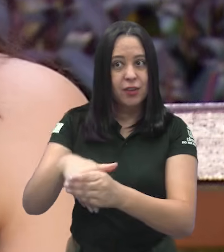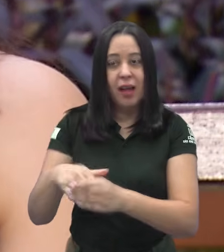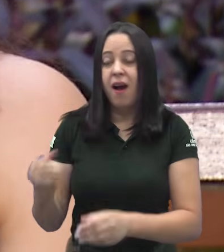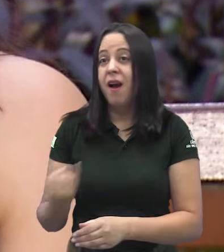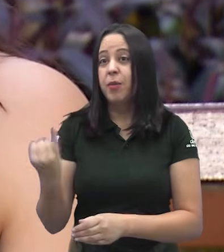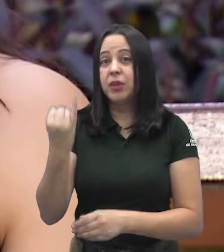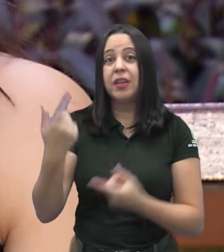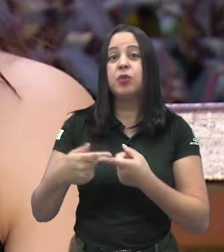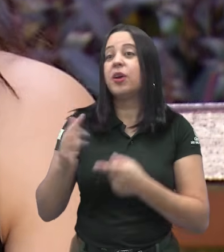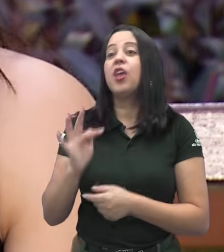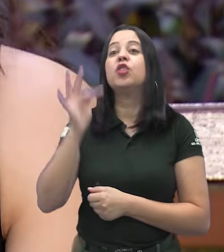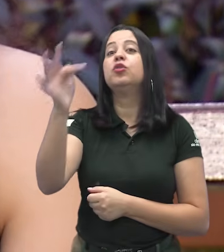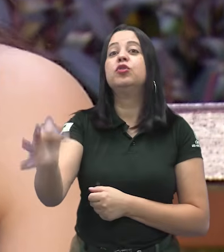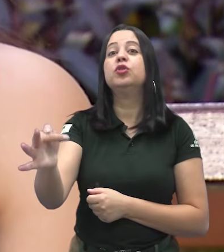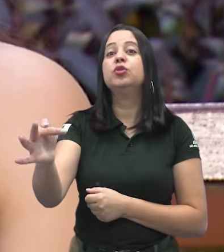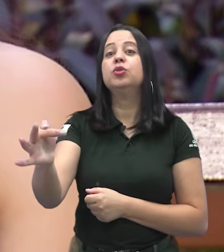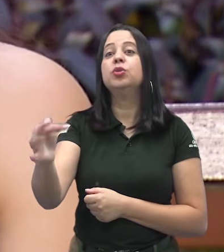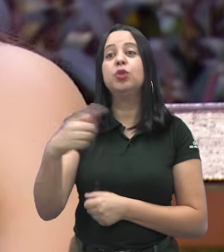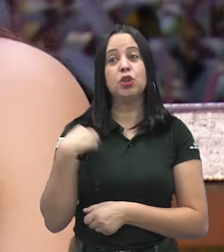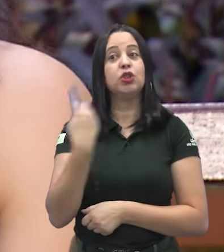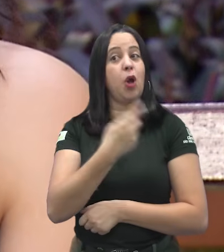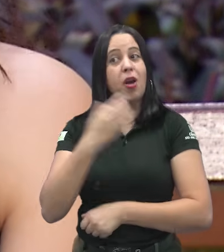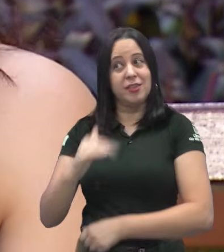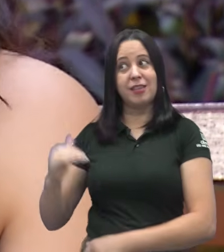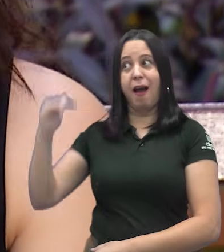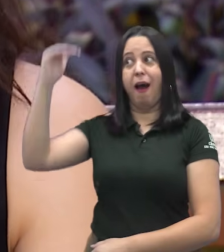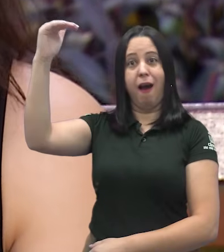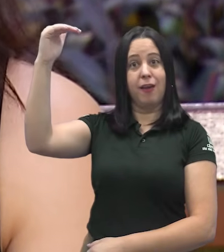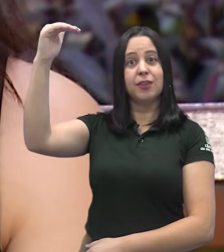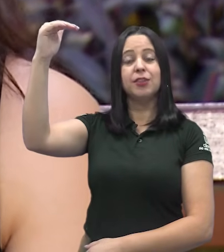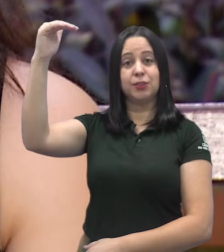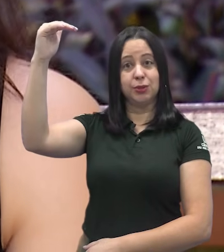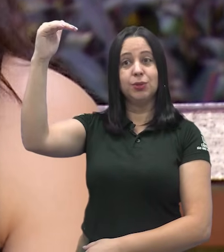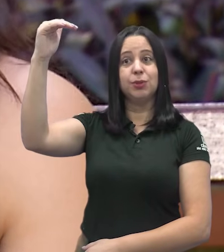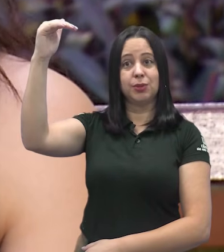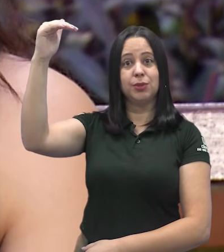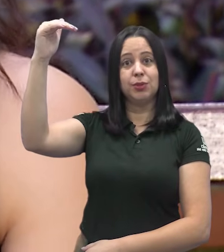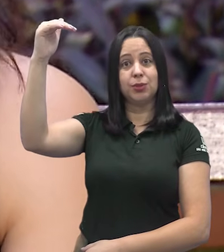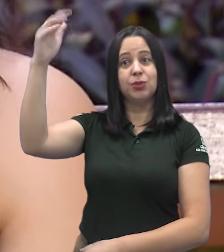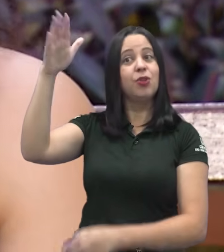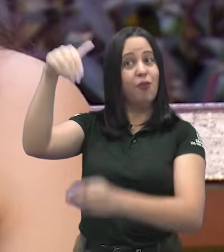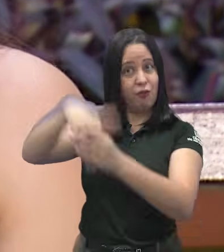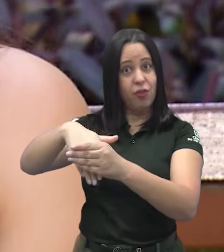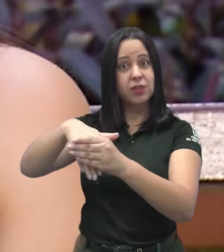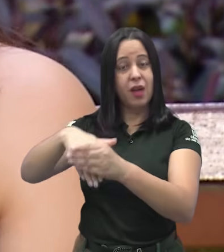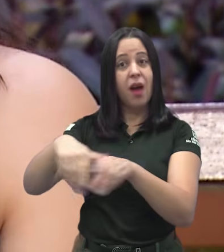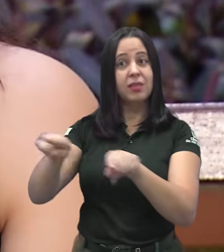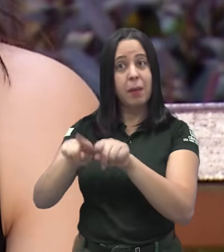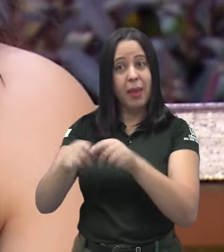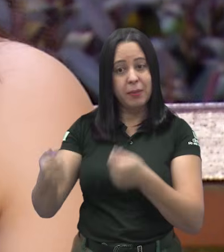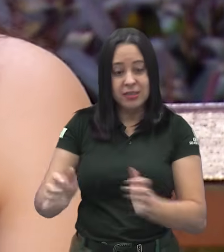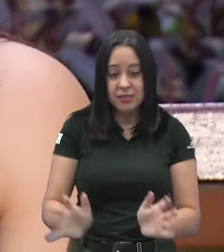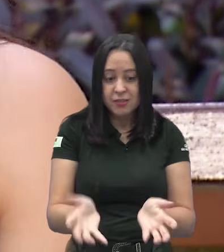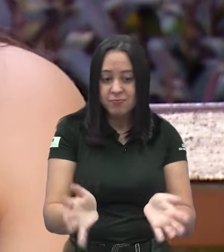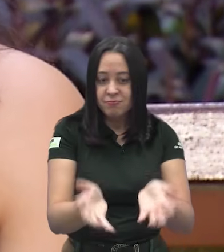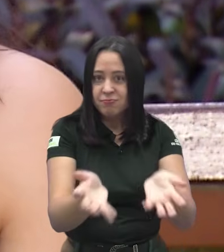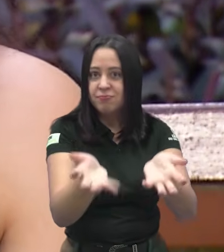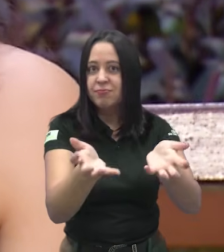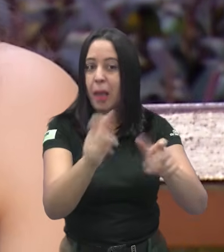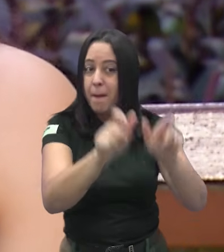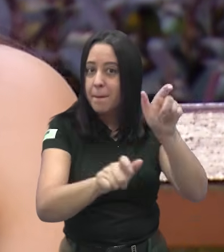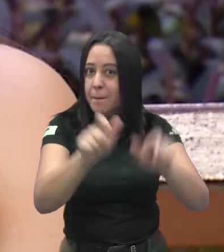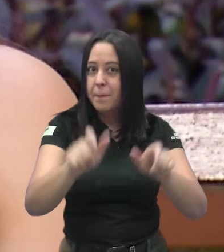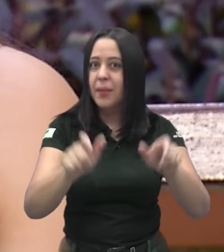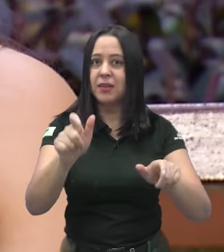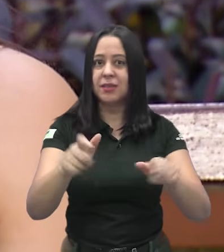muito importante, porque no futuro nós vamos ser os adultos que vão estar votando e vai ter que estar incentivando as